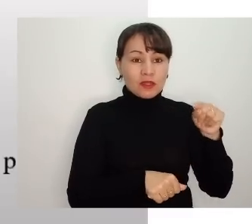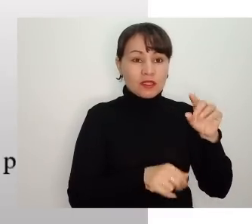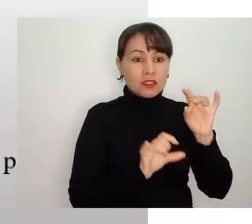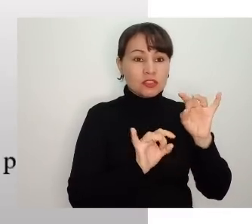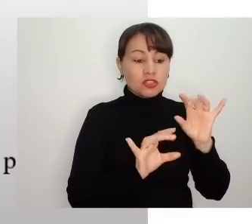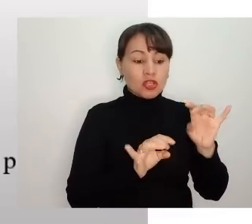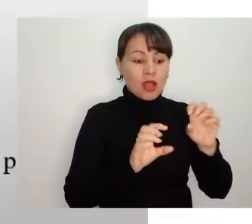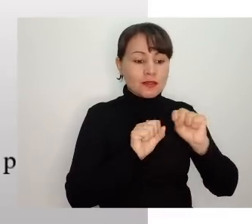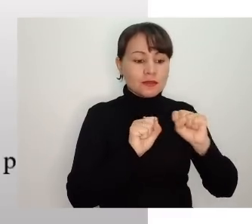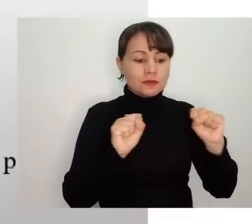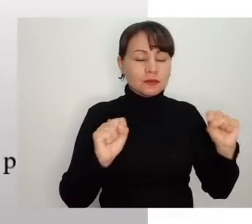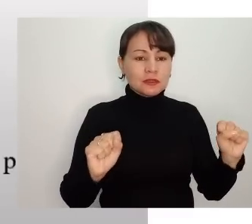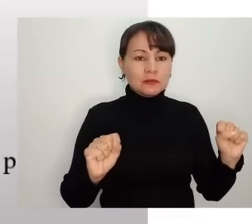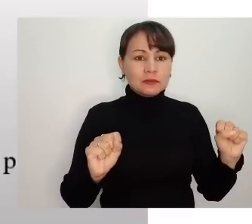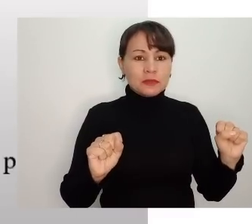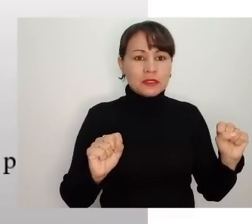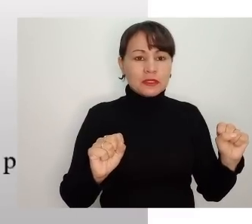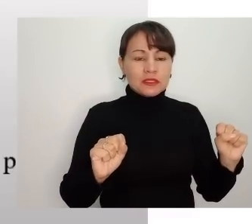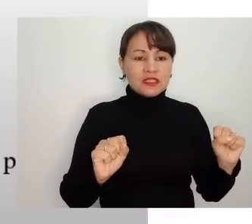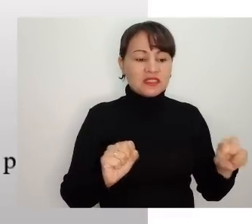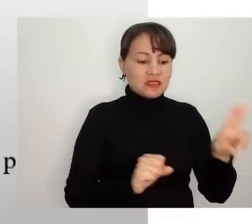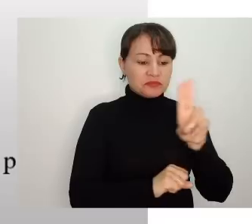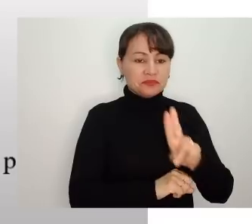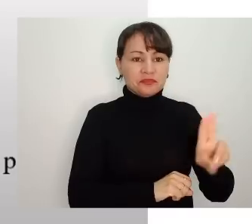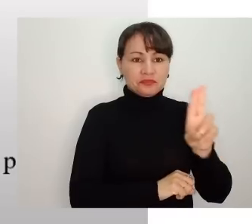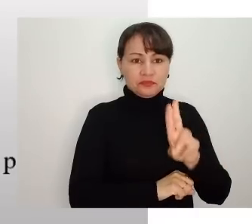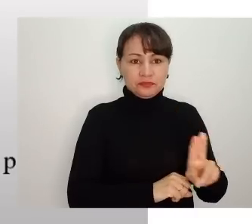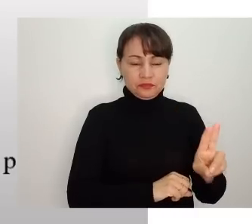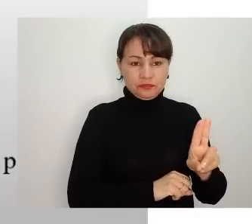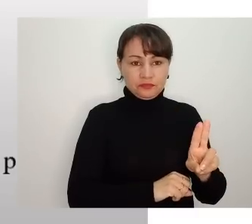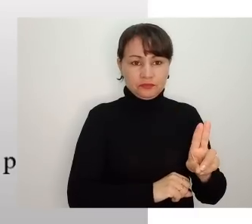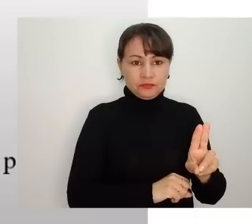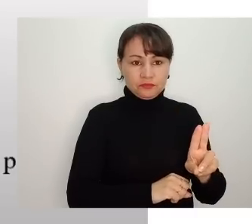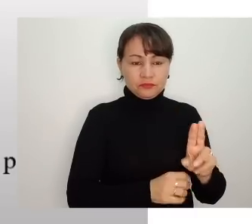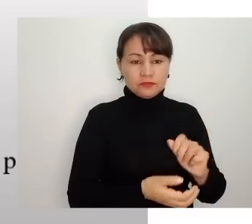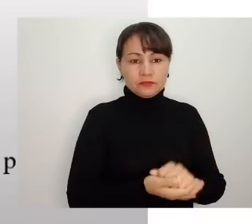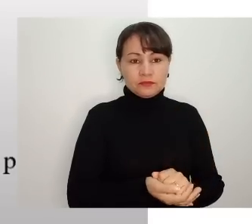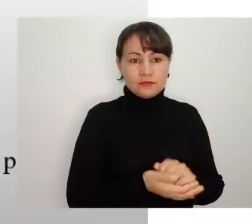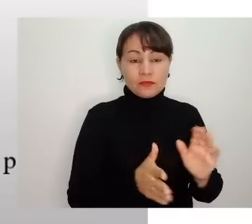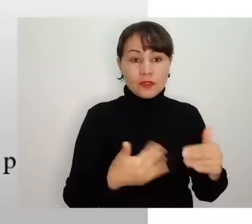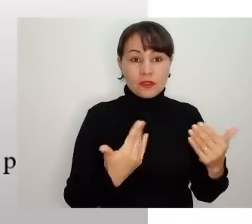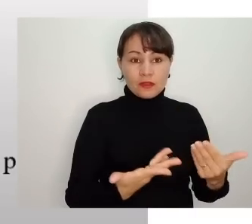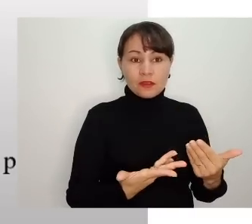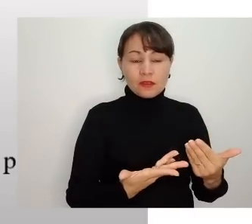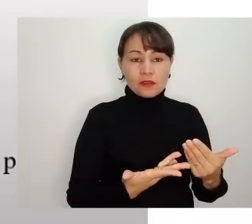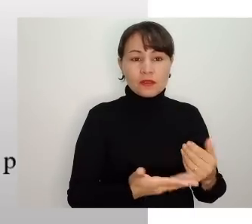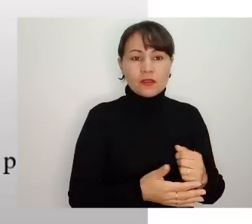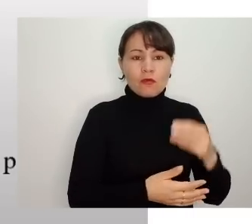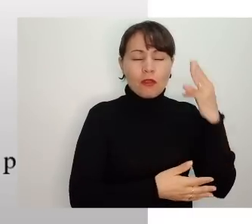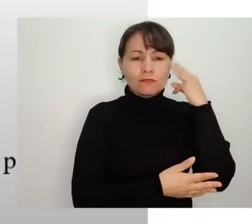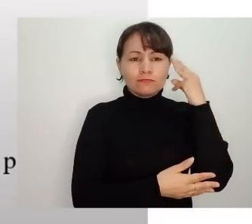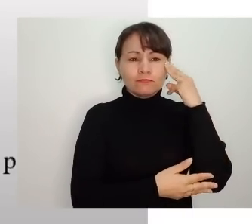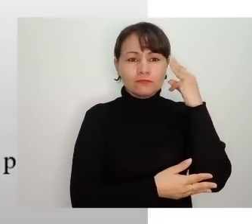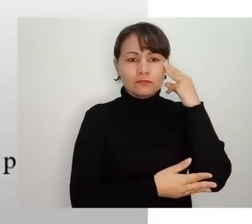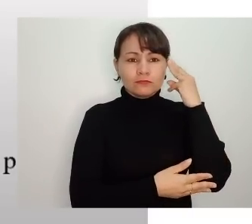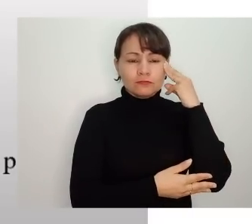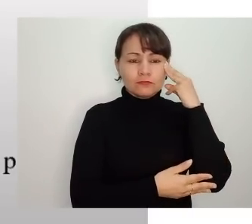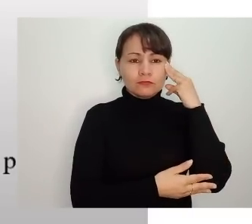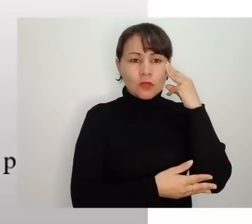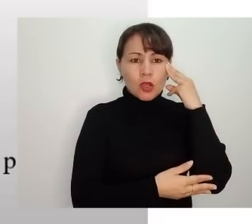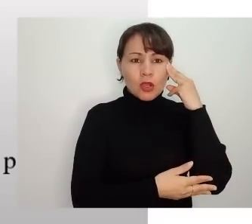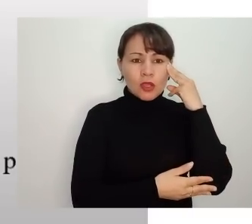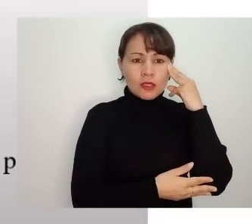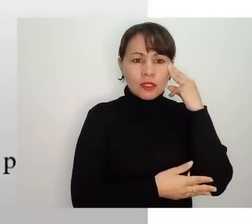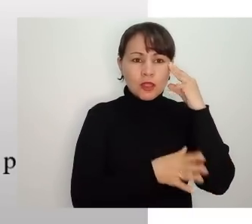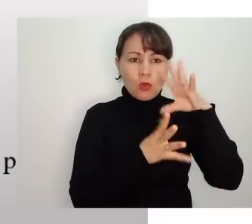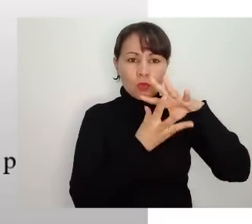ali simplesmente sem serem utilizadas. Então, essas memórias,